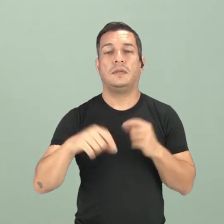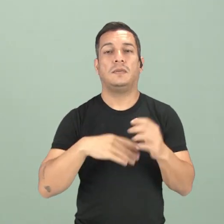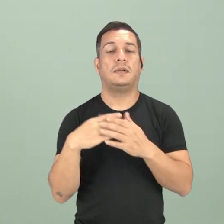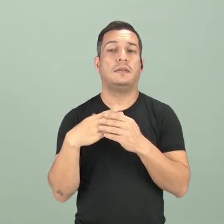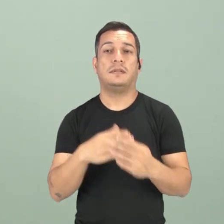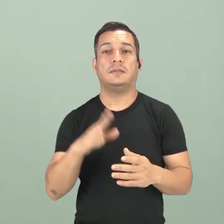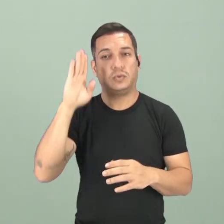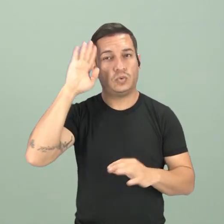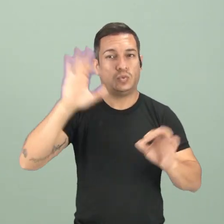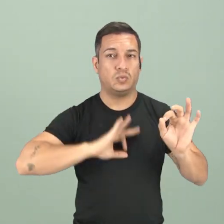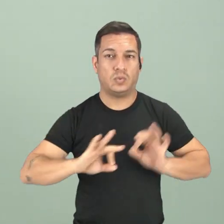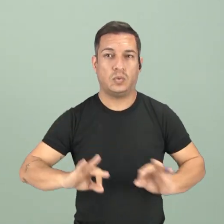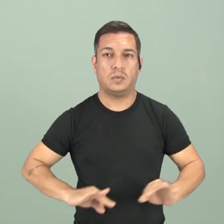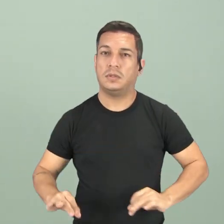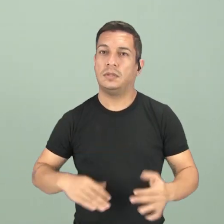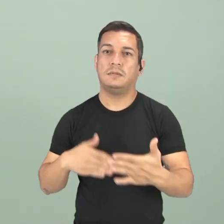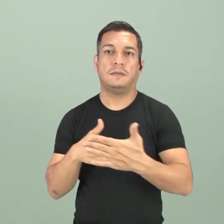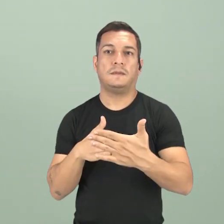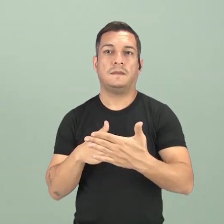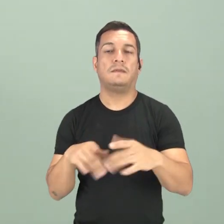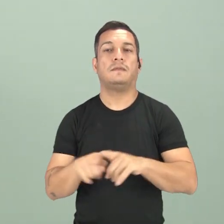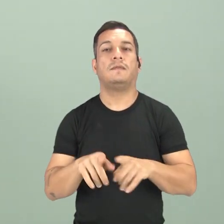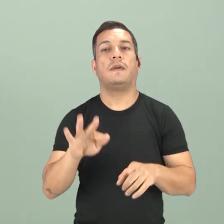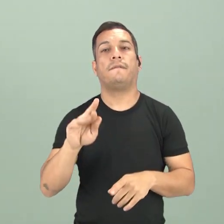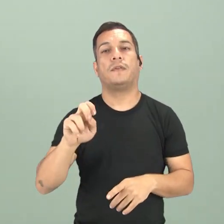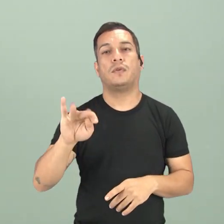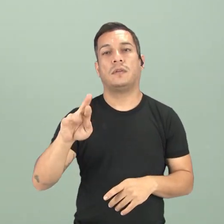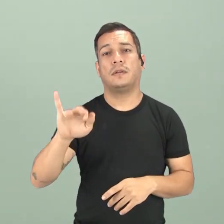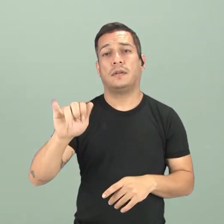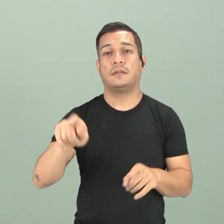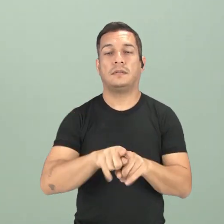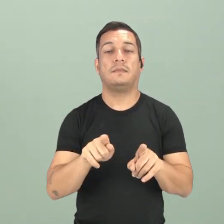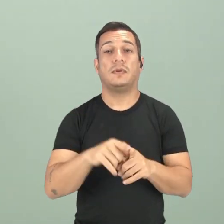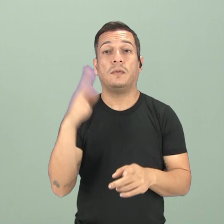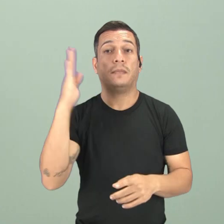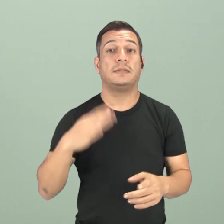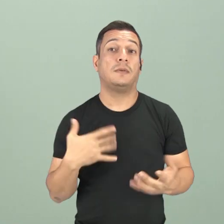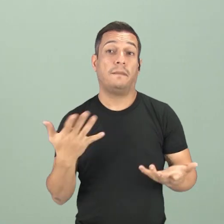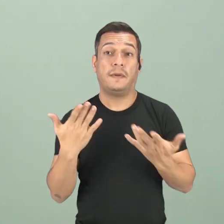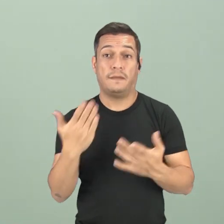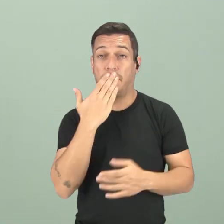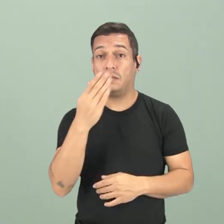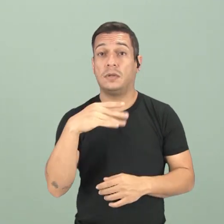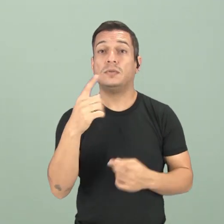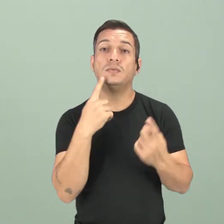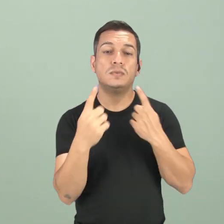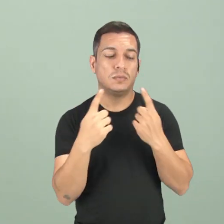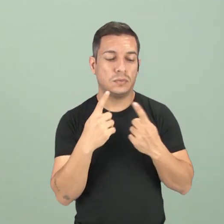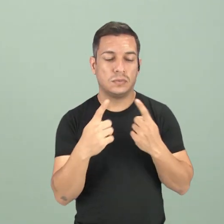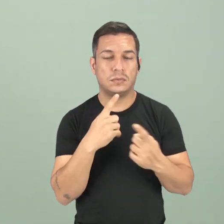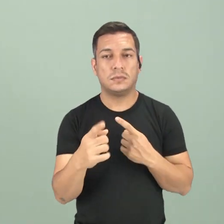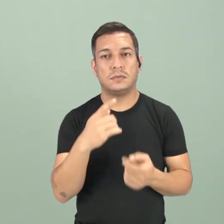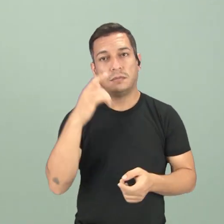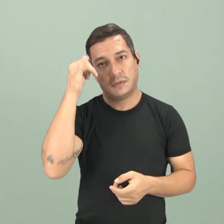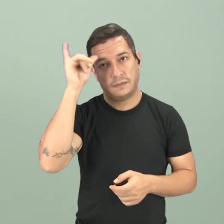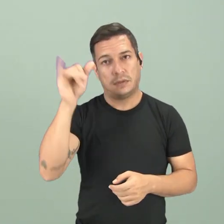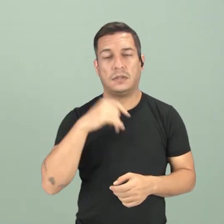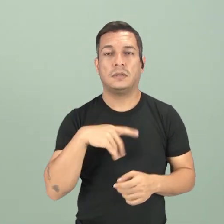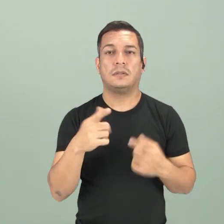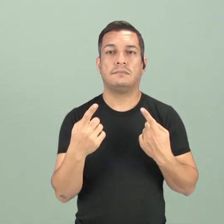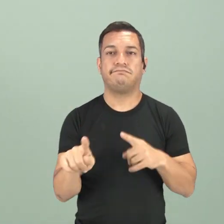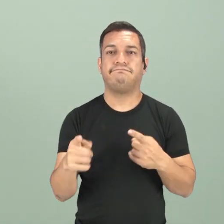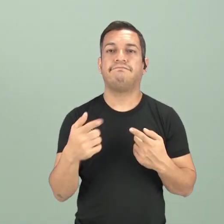trazendo soldados para a fronteira, mesmo assim o Brasil prefere um diálogo, prefere ignorar esse tipo de provocação, porque